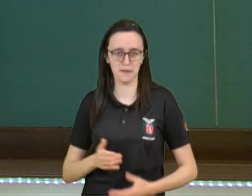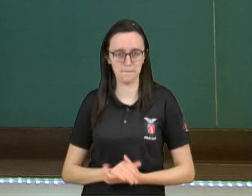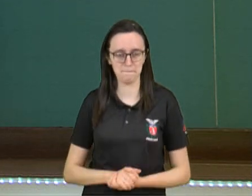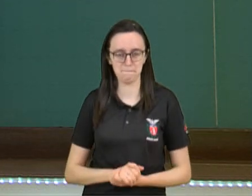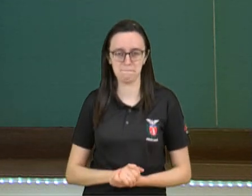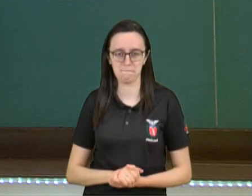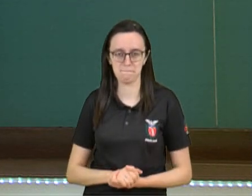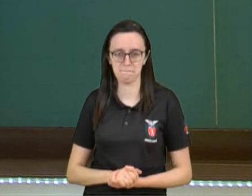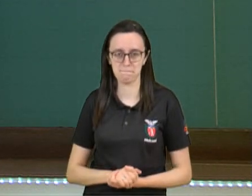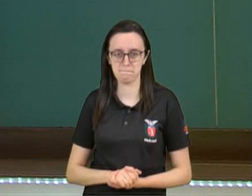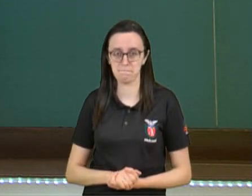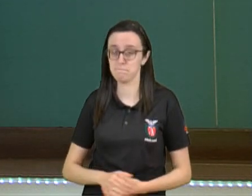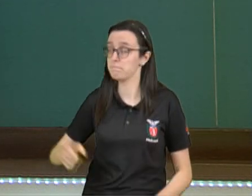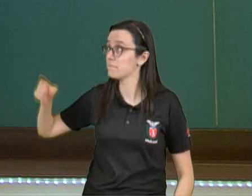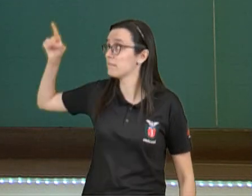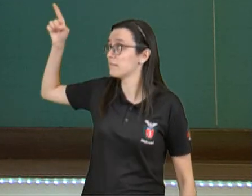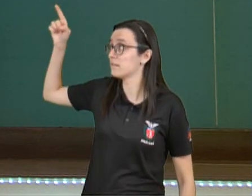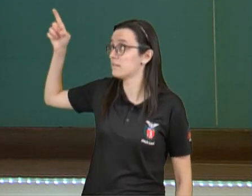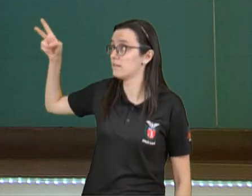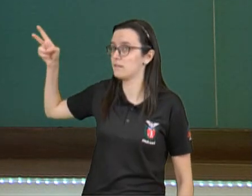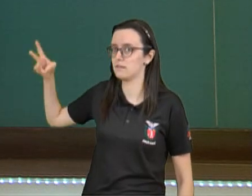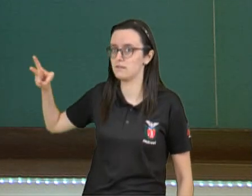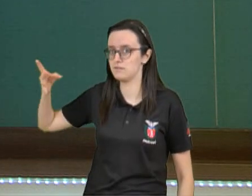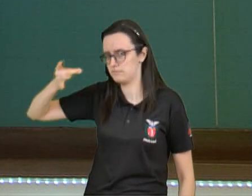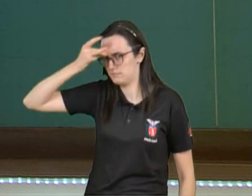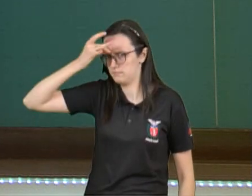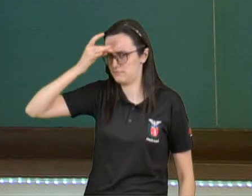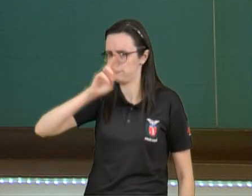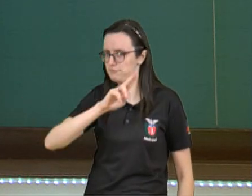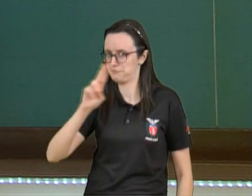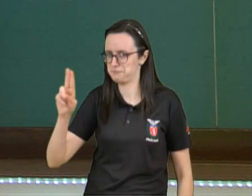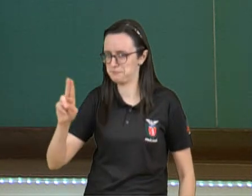Euglenofícias, crisofícias e pirrofícias.